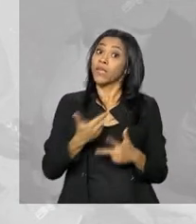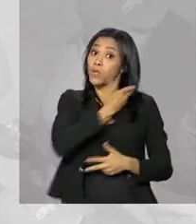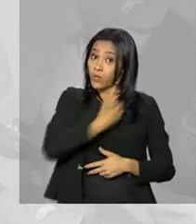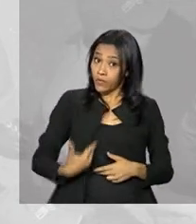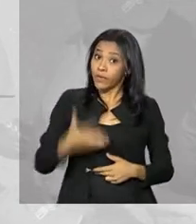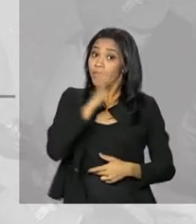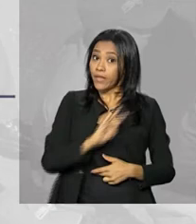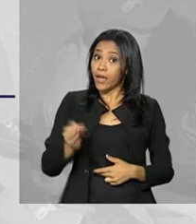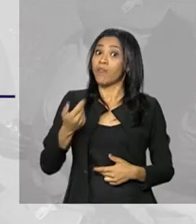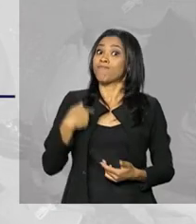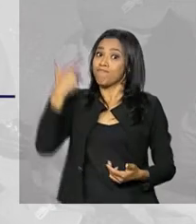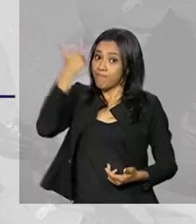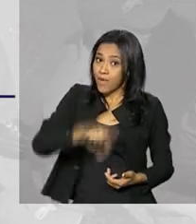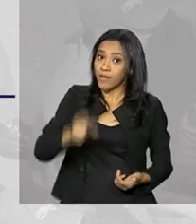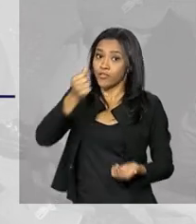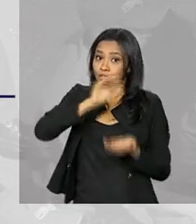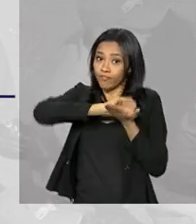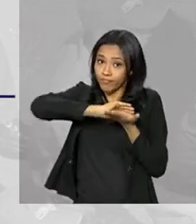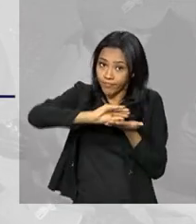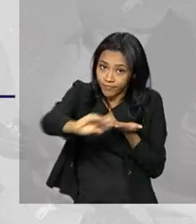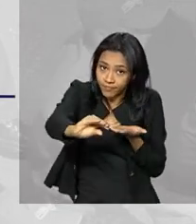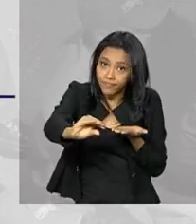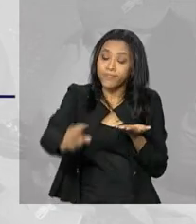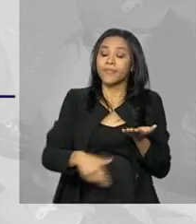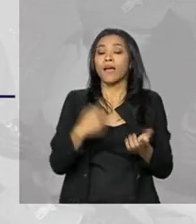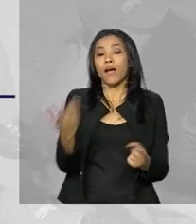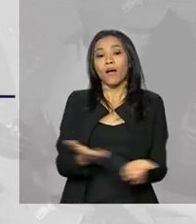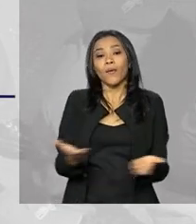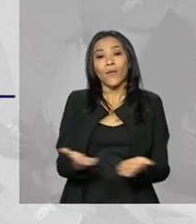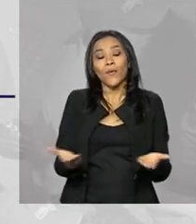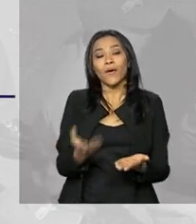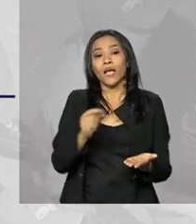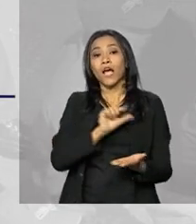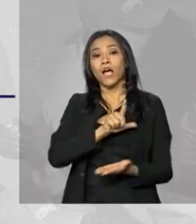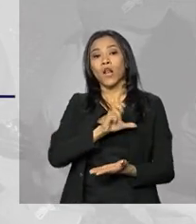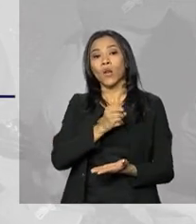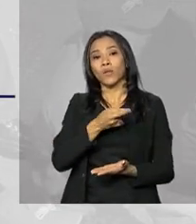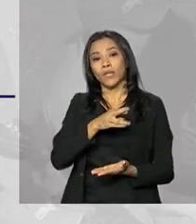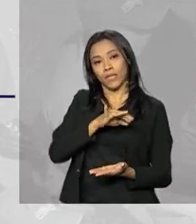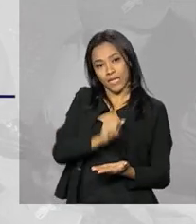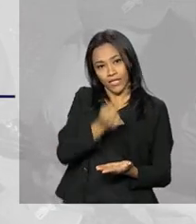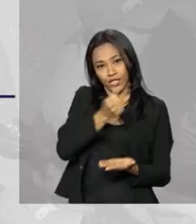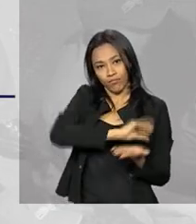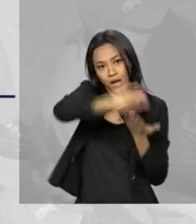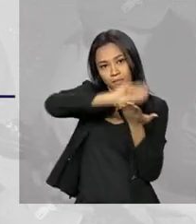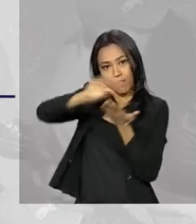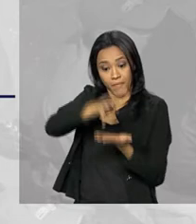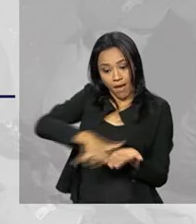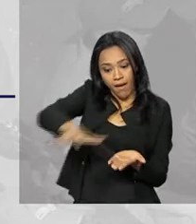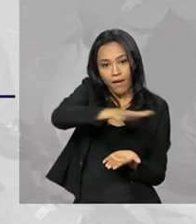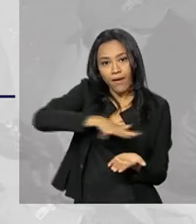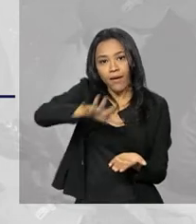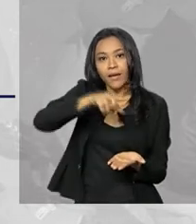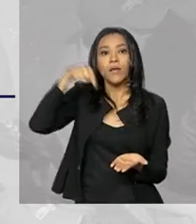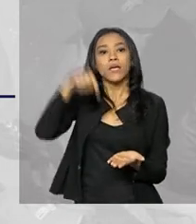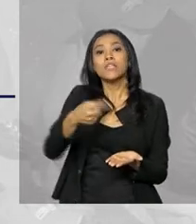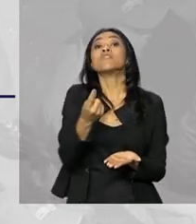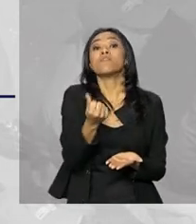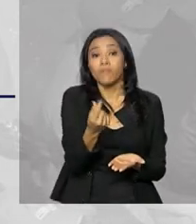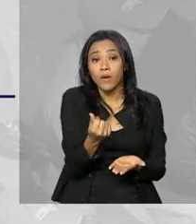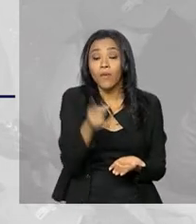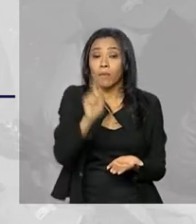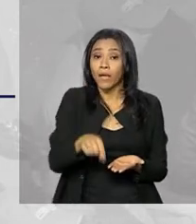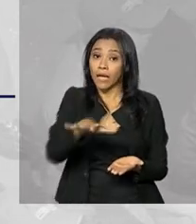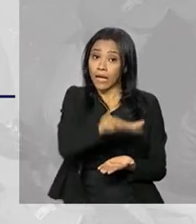mais recursos para as ações. Com a destinação de verbas das loterias federais para o setor, o valor destinado à segurança pública